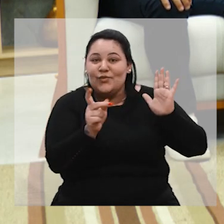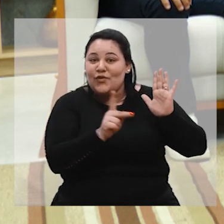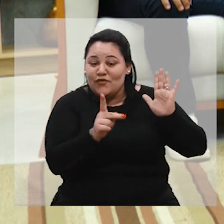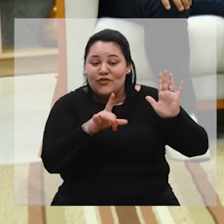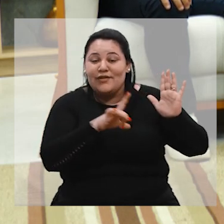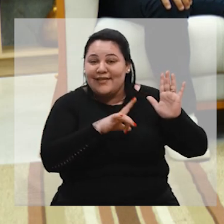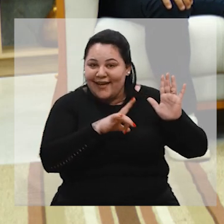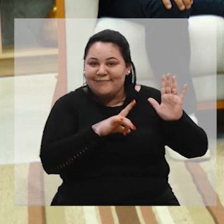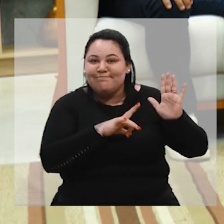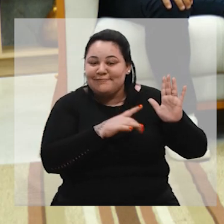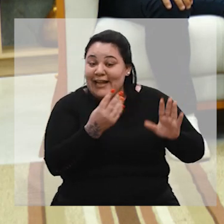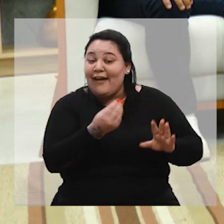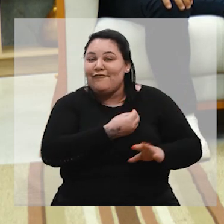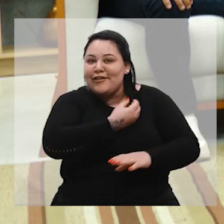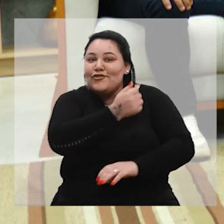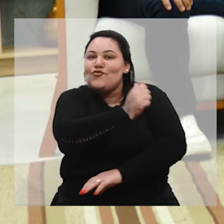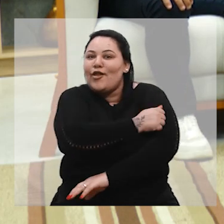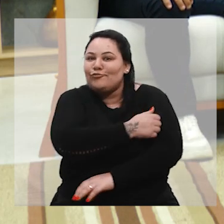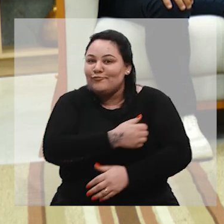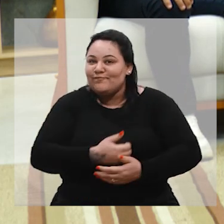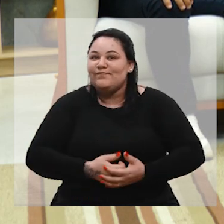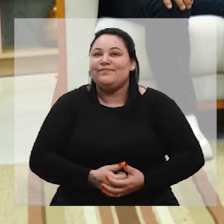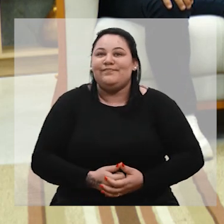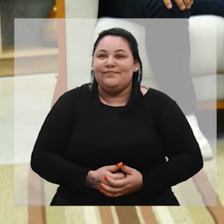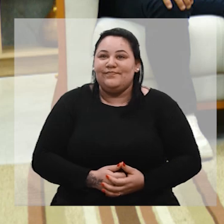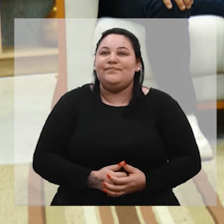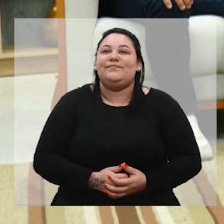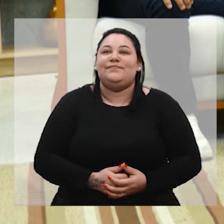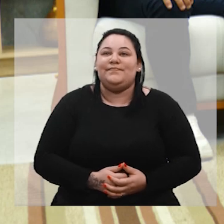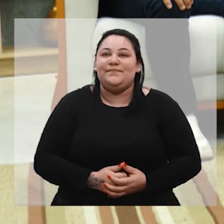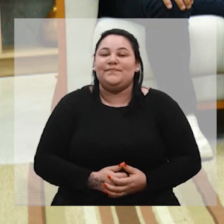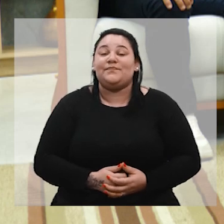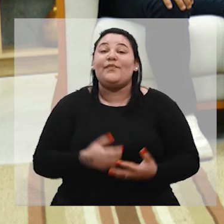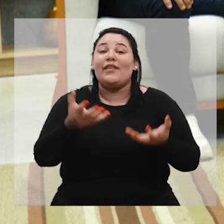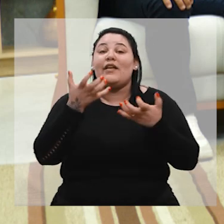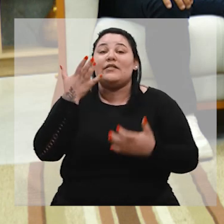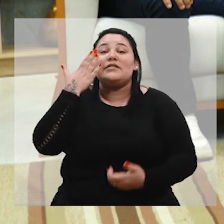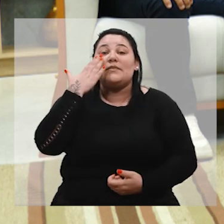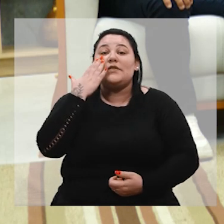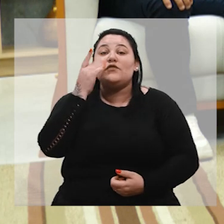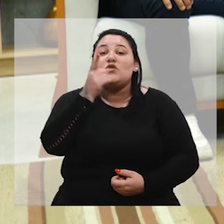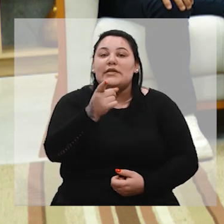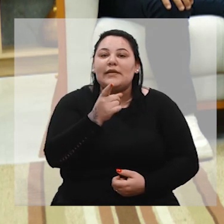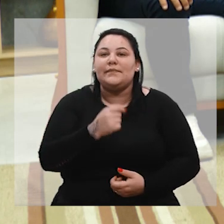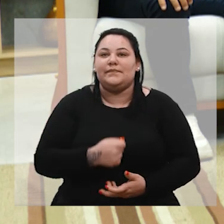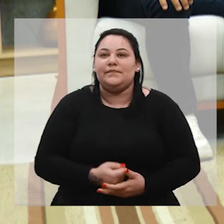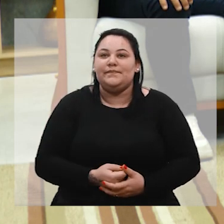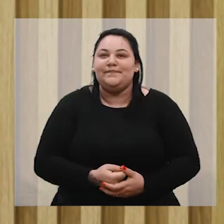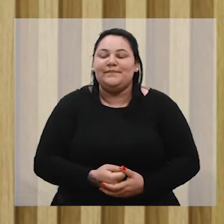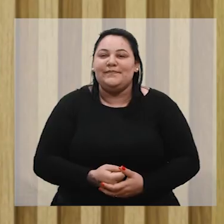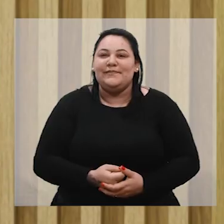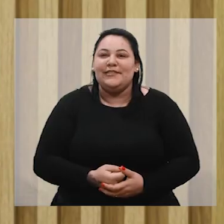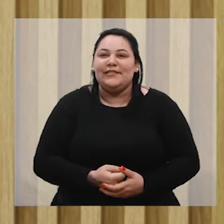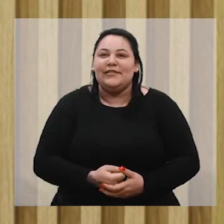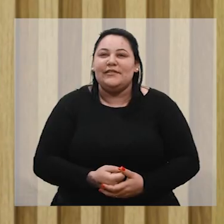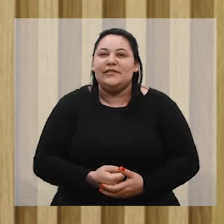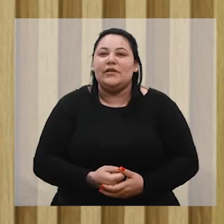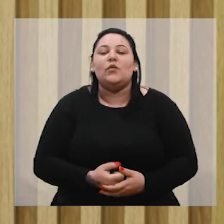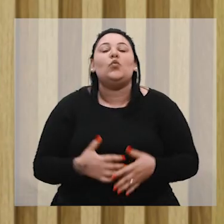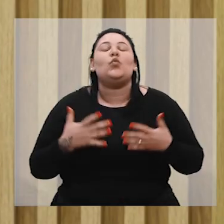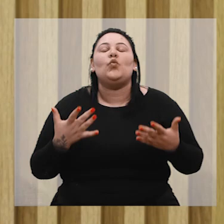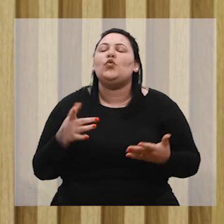a dimensão do impacto de nossas ações na vida dos alunos. Exatamente. Professor. E aí eu quero saber